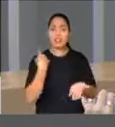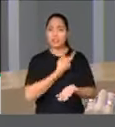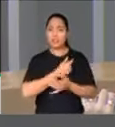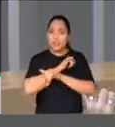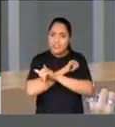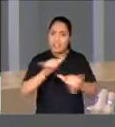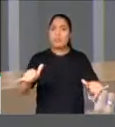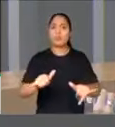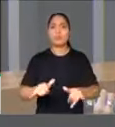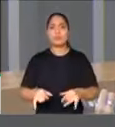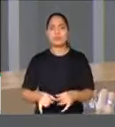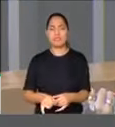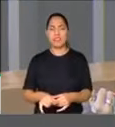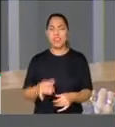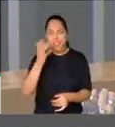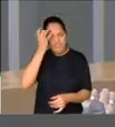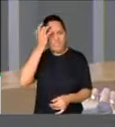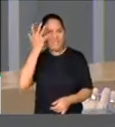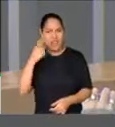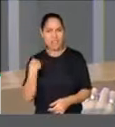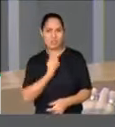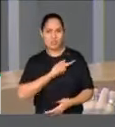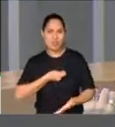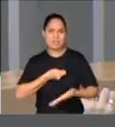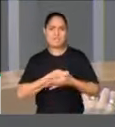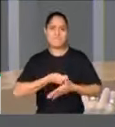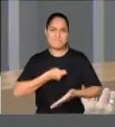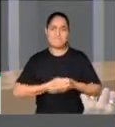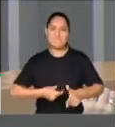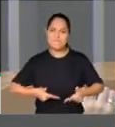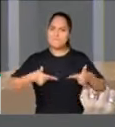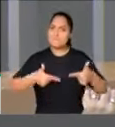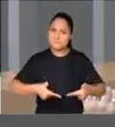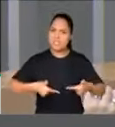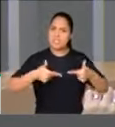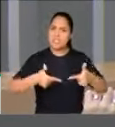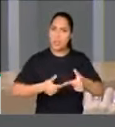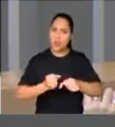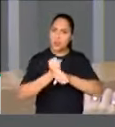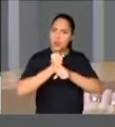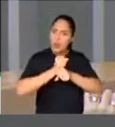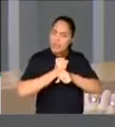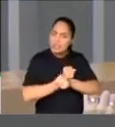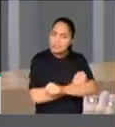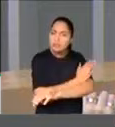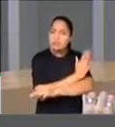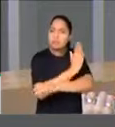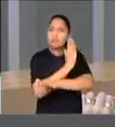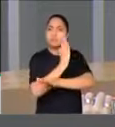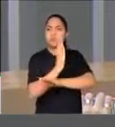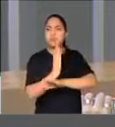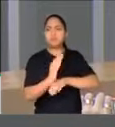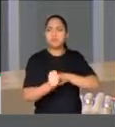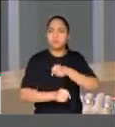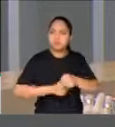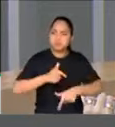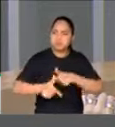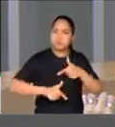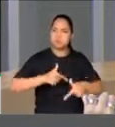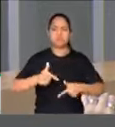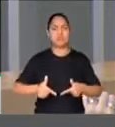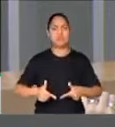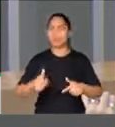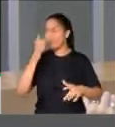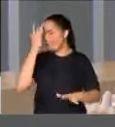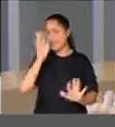não é fácil para nós, ativistas LGBTs, trabalharmos o ano inteiro. É tão simpático a todos isso, mas é